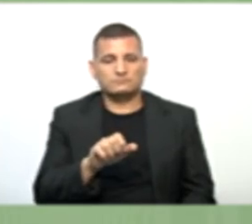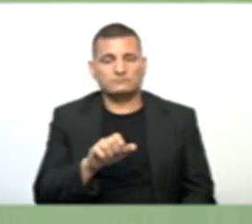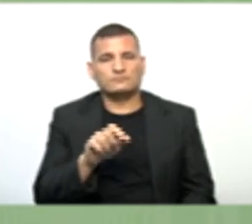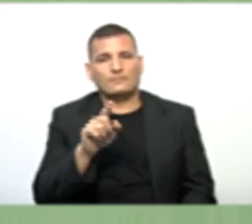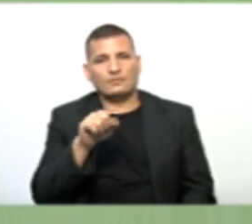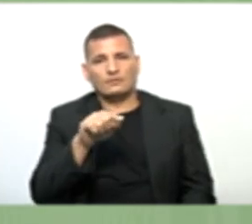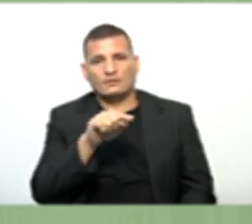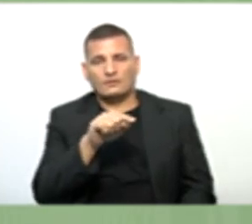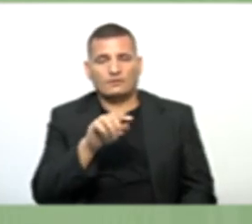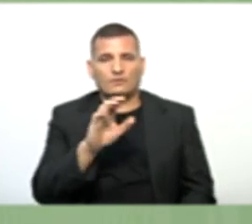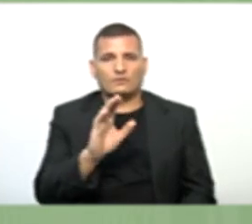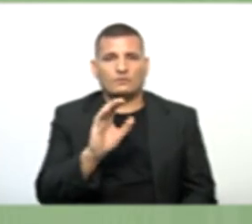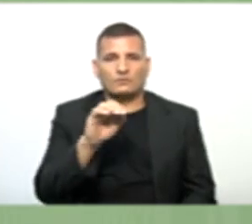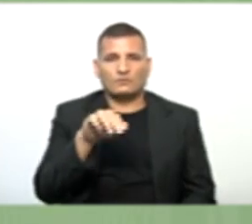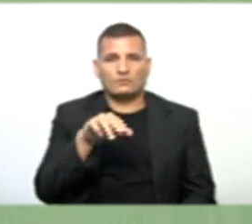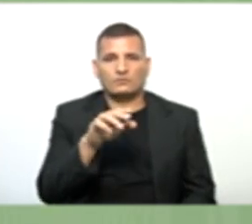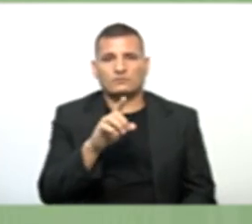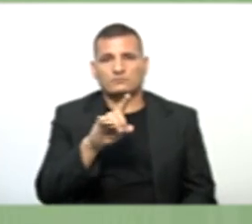condição,